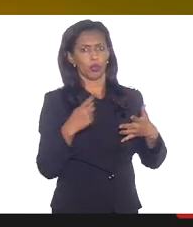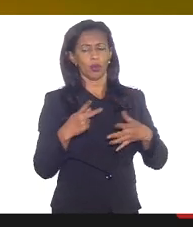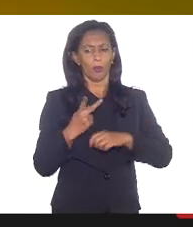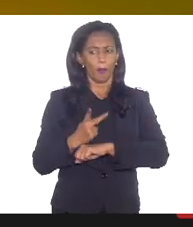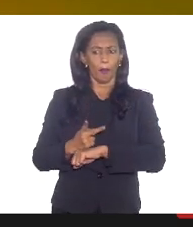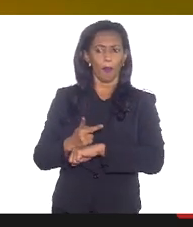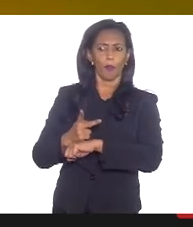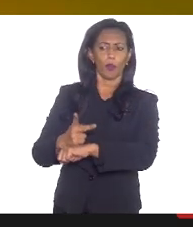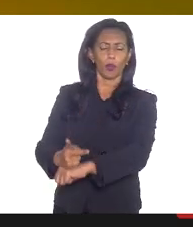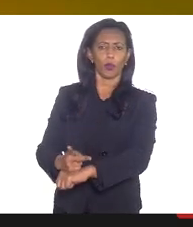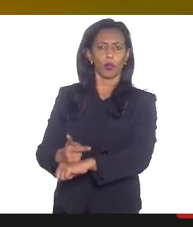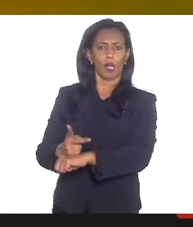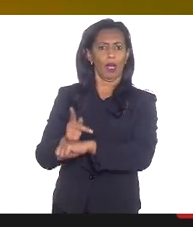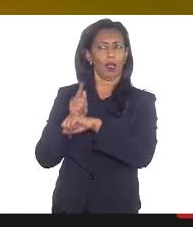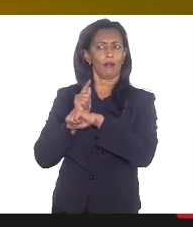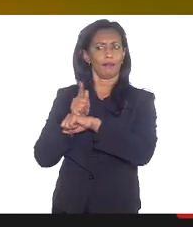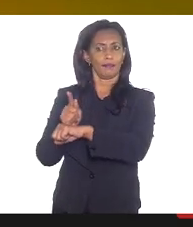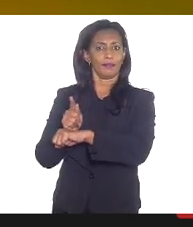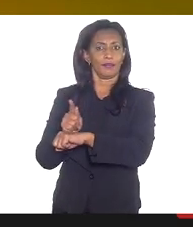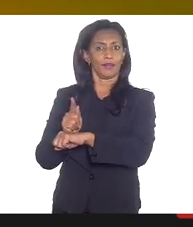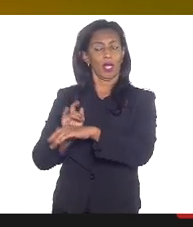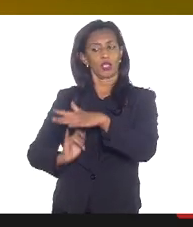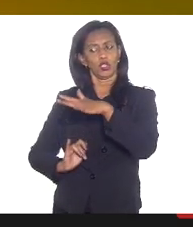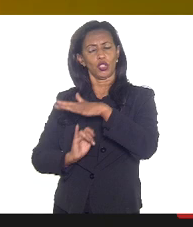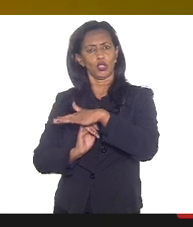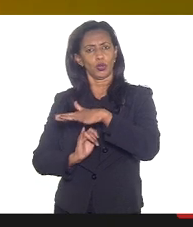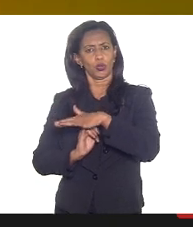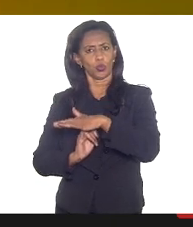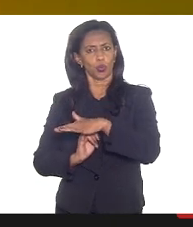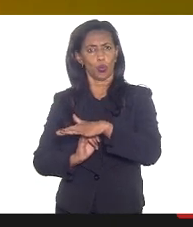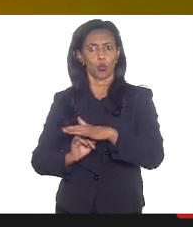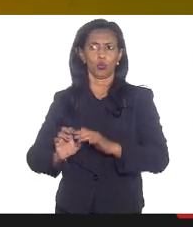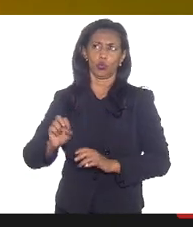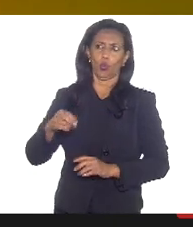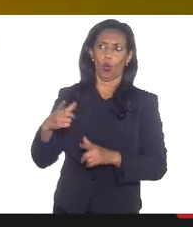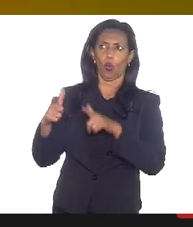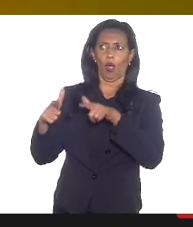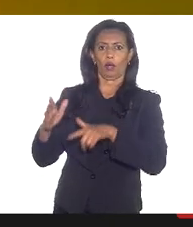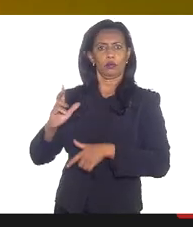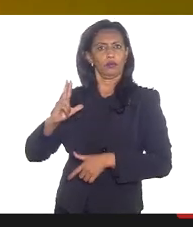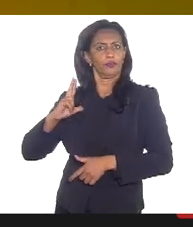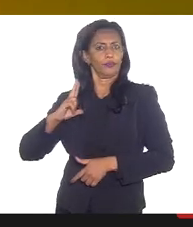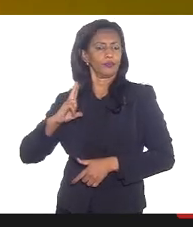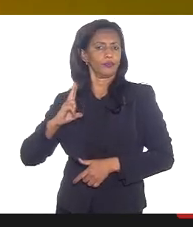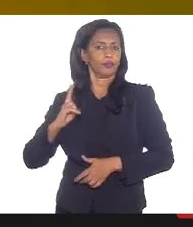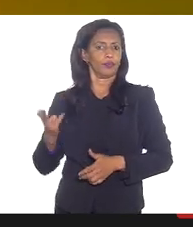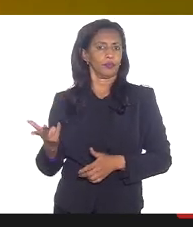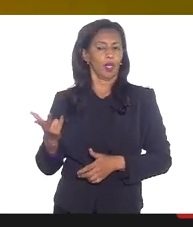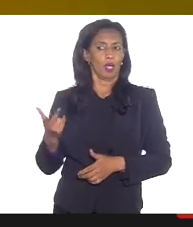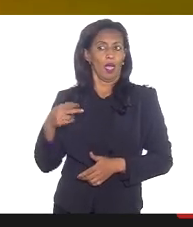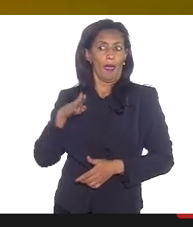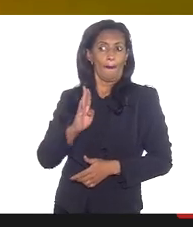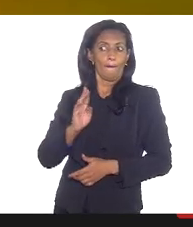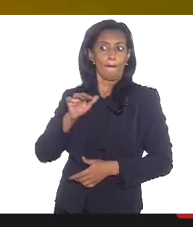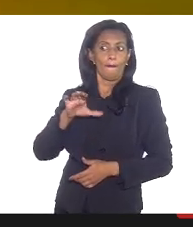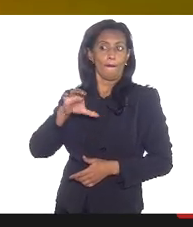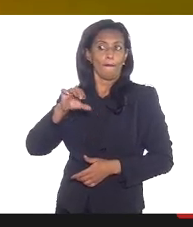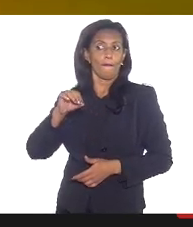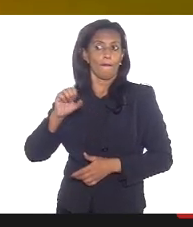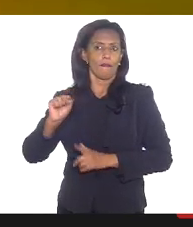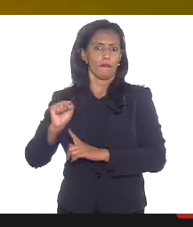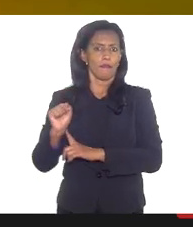iniciativa privada, ao invés de buscarem em institutos ligados a bancos e a